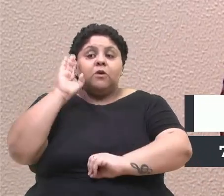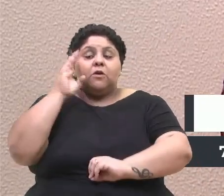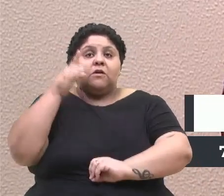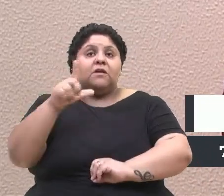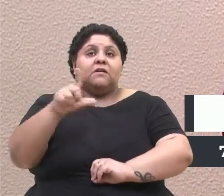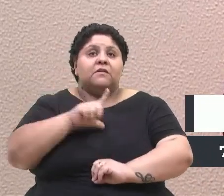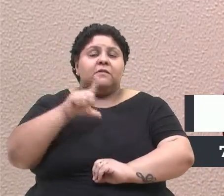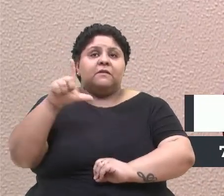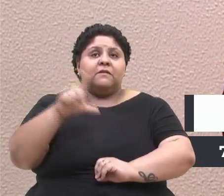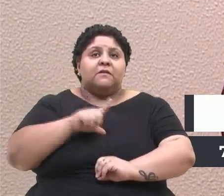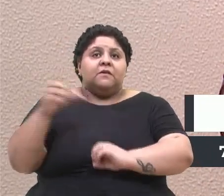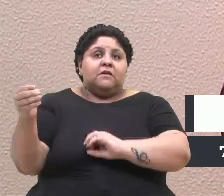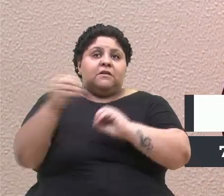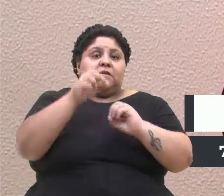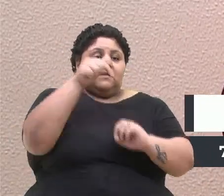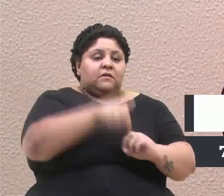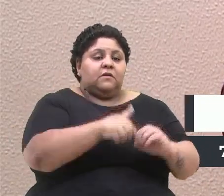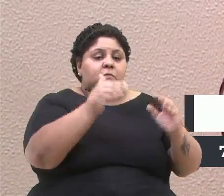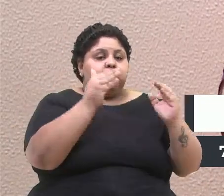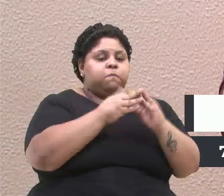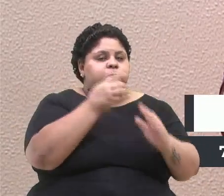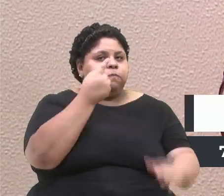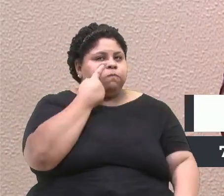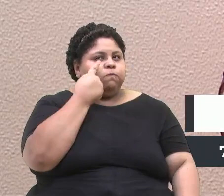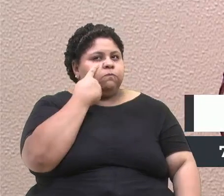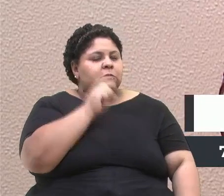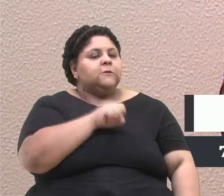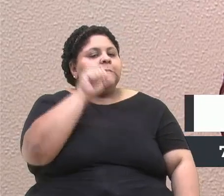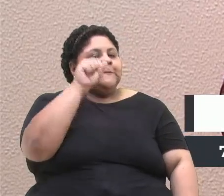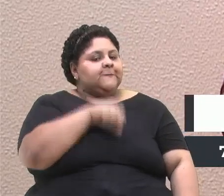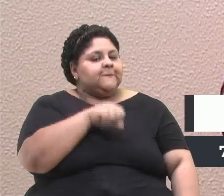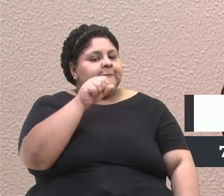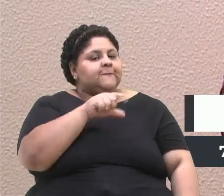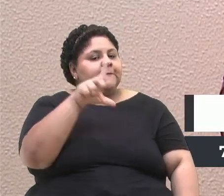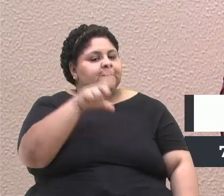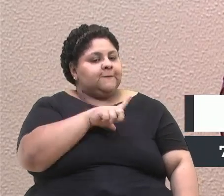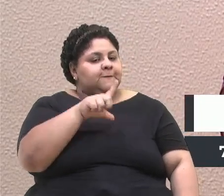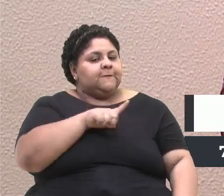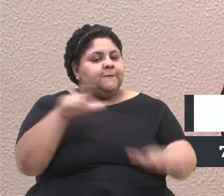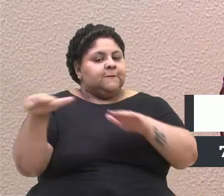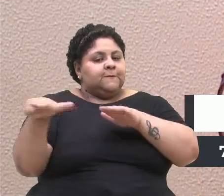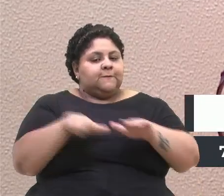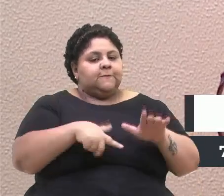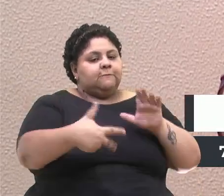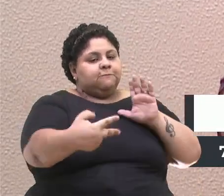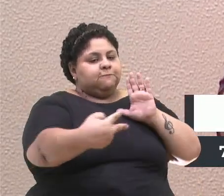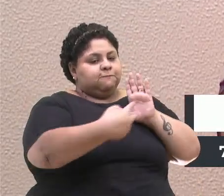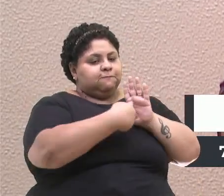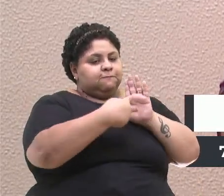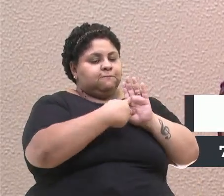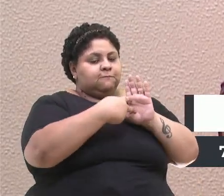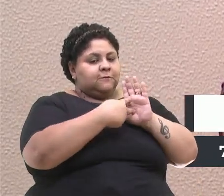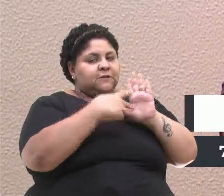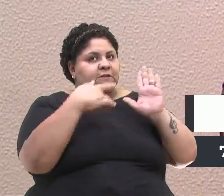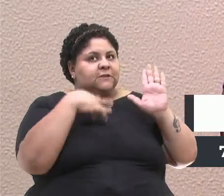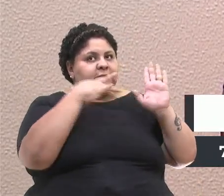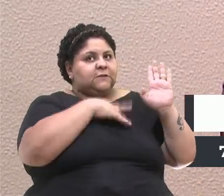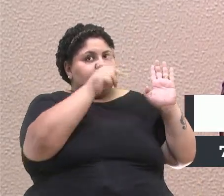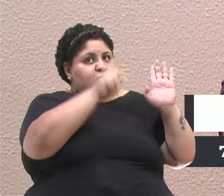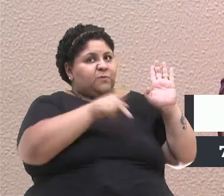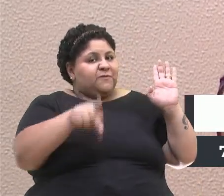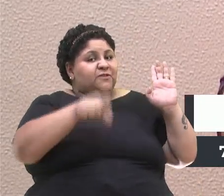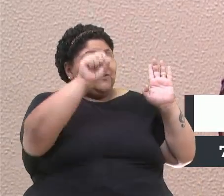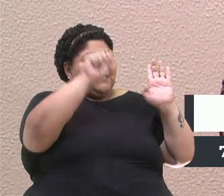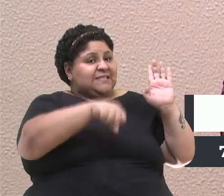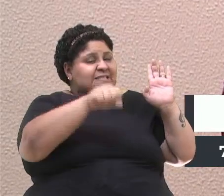aqui para casa. Olha, realmente tem que ter uma semana de atenção à saúde dos professores mesmo.